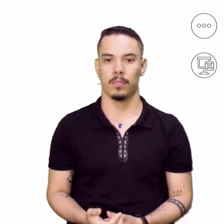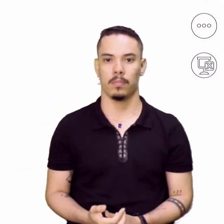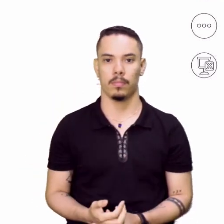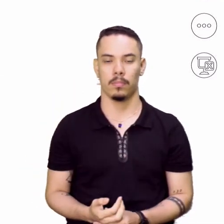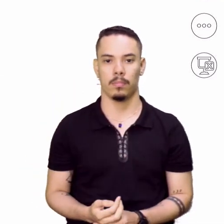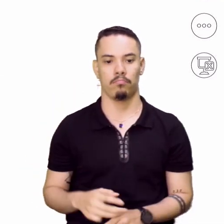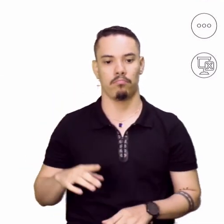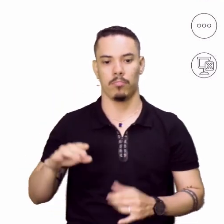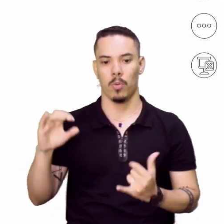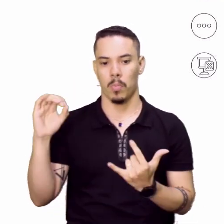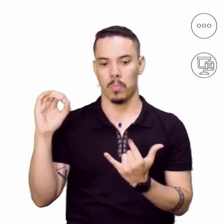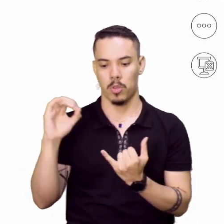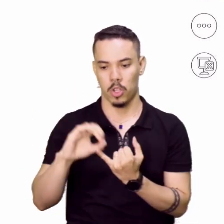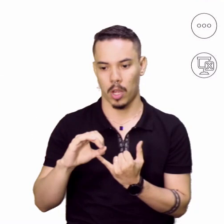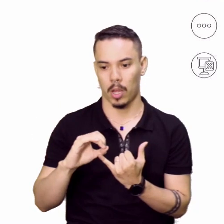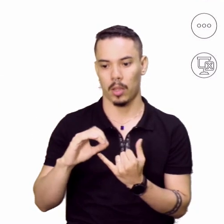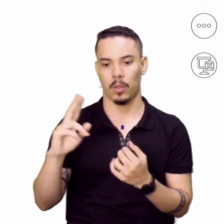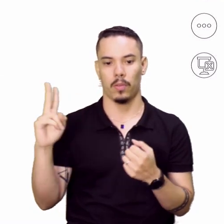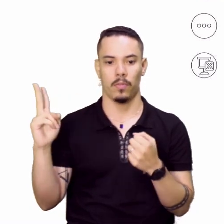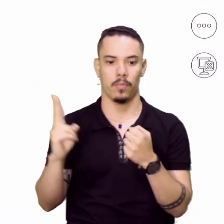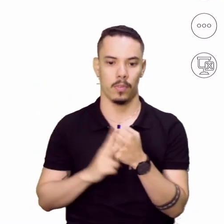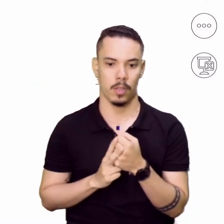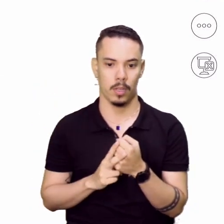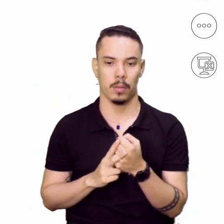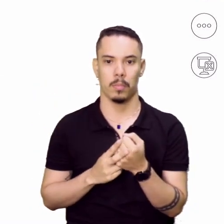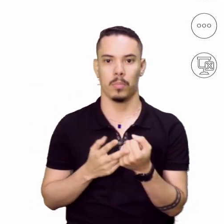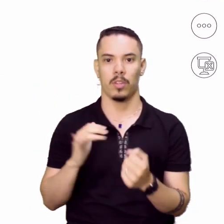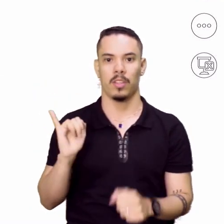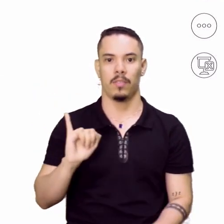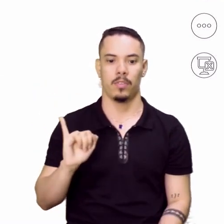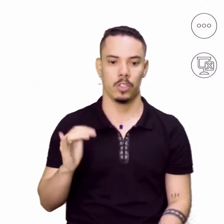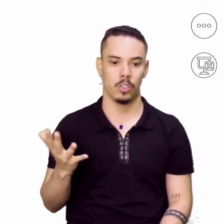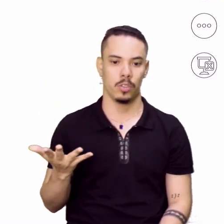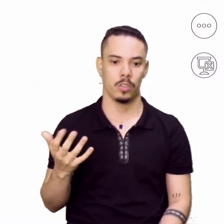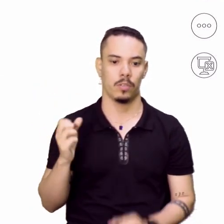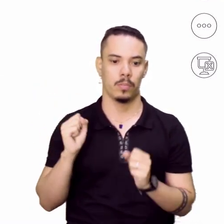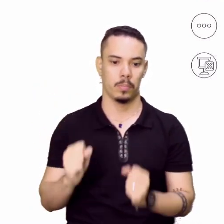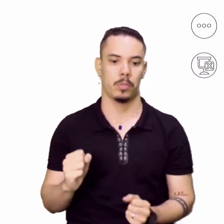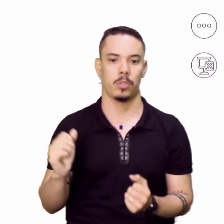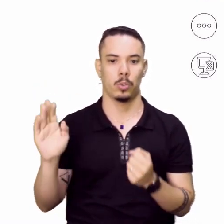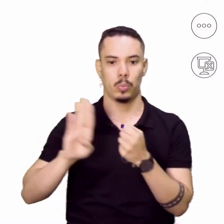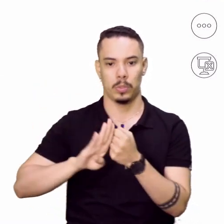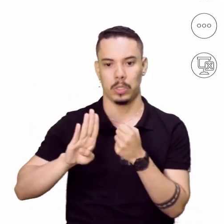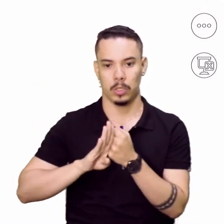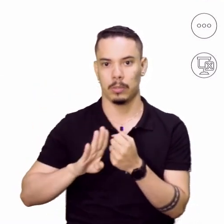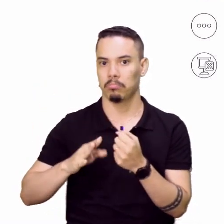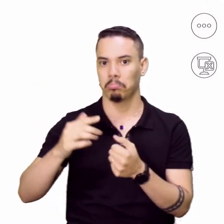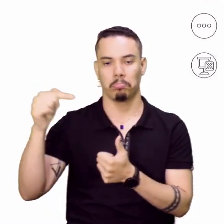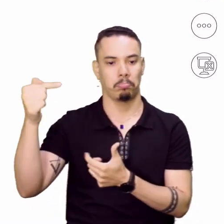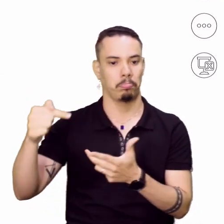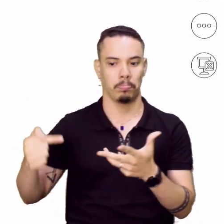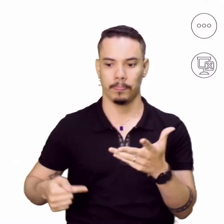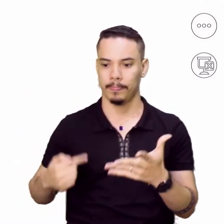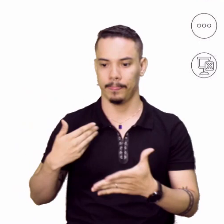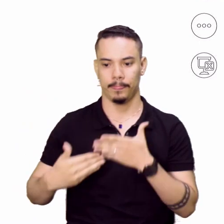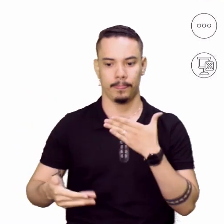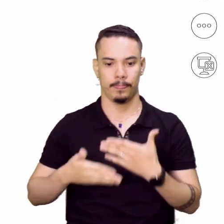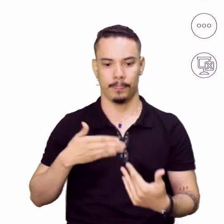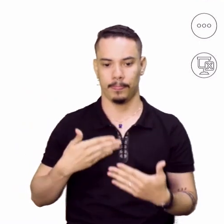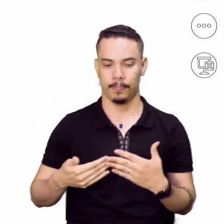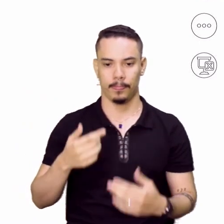objeto que pode ser um verbo aqui no caso no infinitivo que pode ser um substantivo que pode ser qualquer coisa que finalize a sua